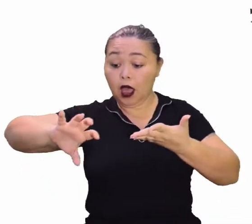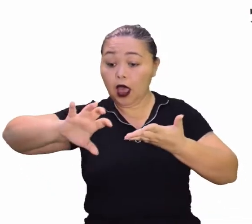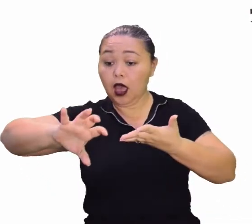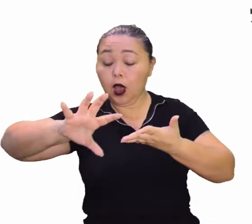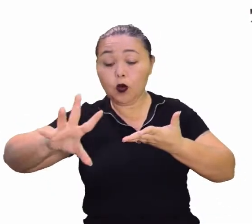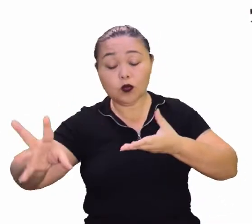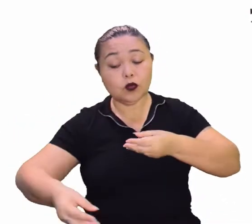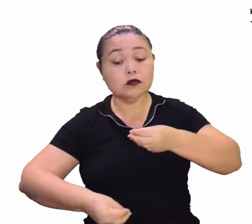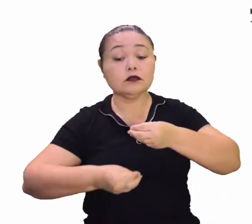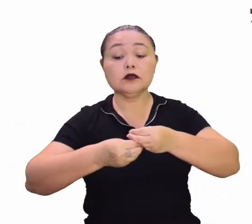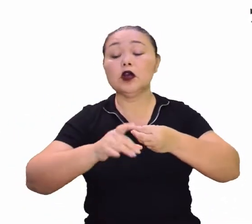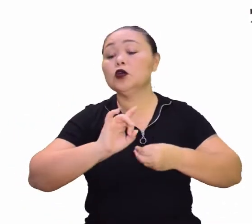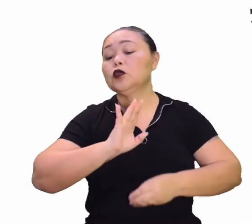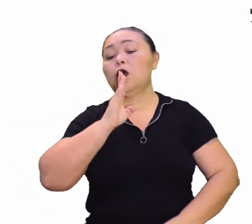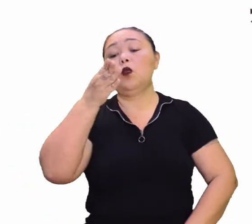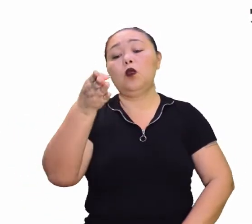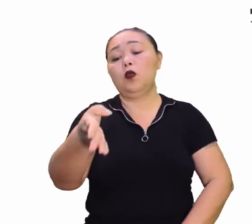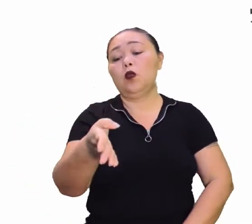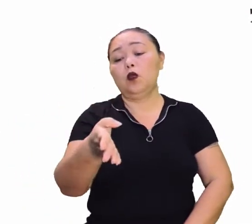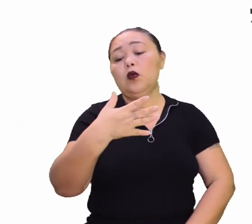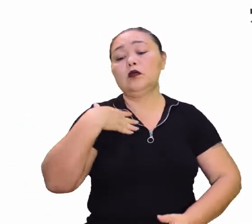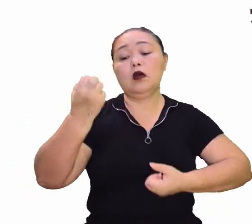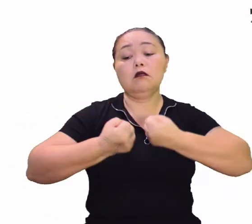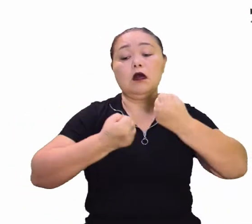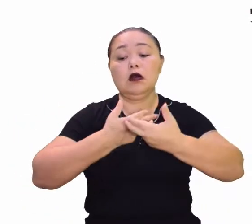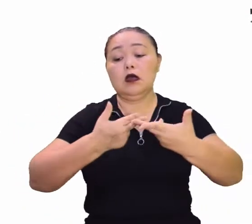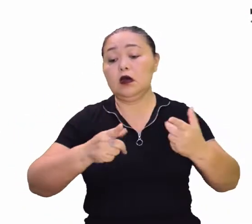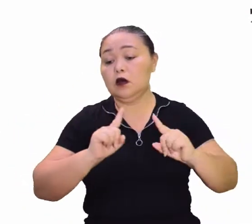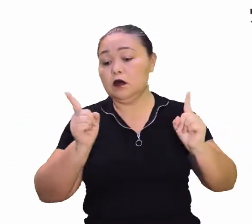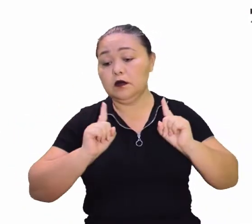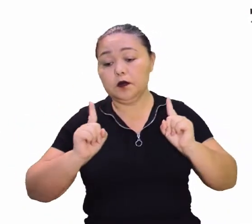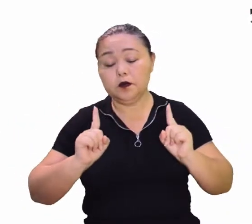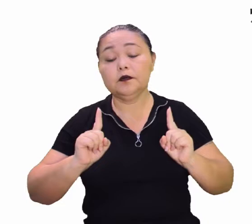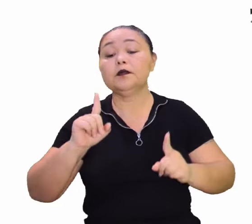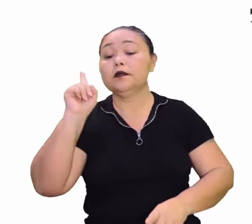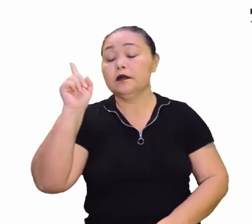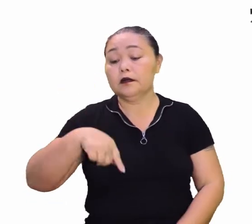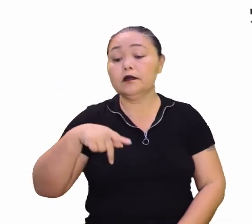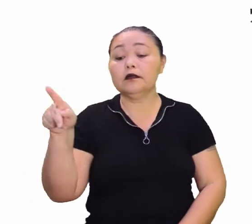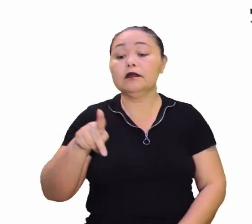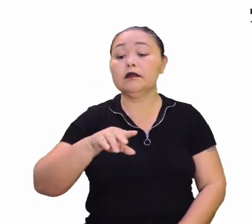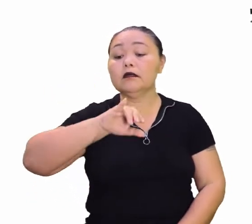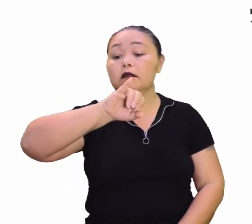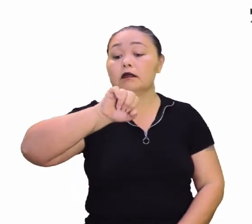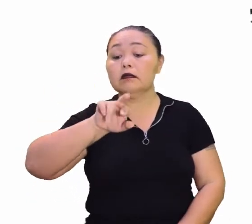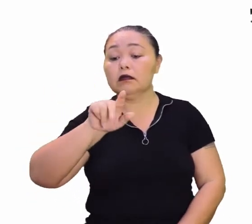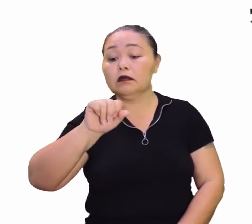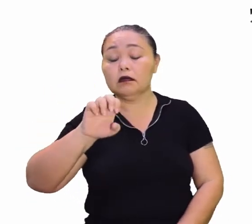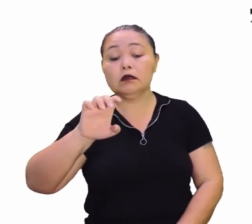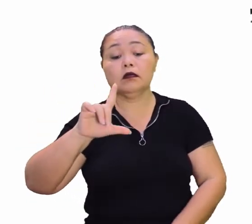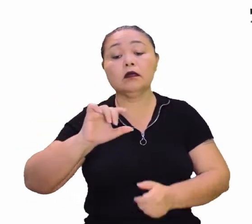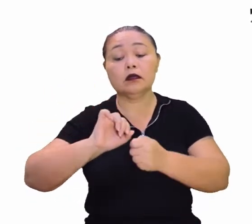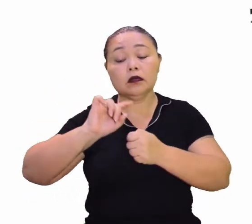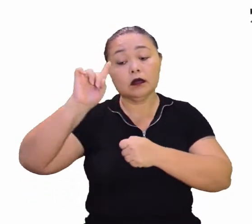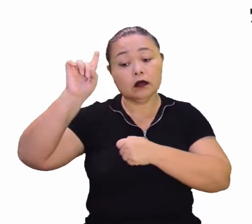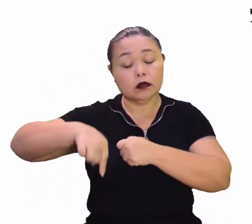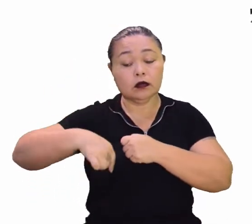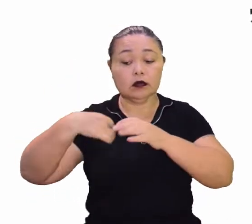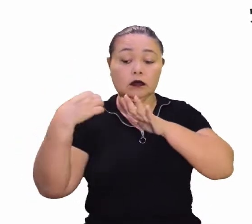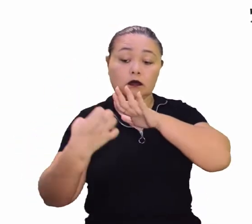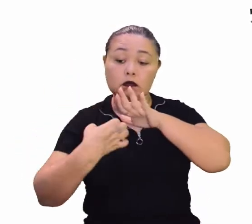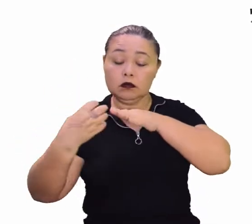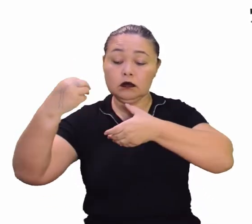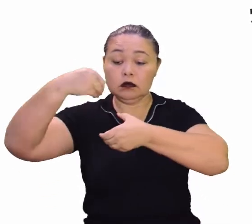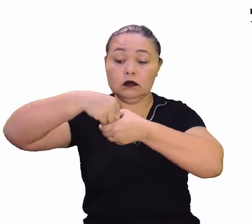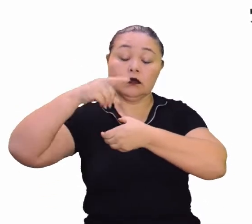não contempla, por exemplo, só a questão automobilística, né, professor Jorge? Exatamente. A indústria nos Estados Unidos é muito